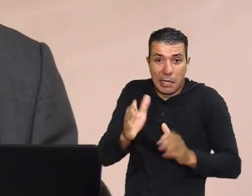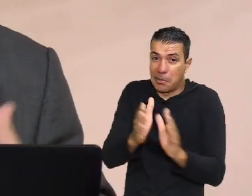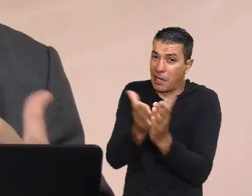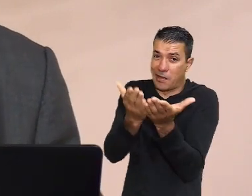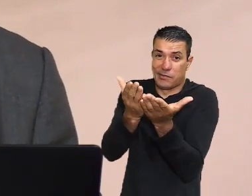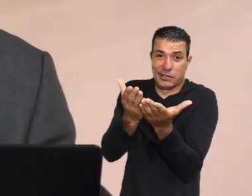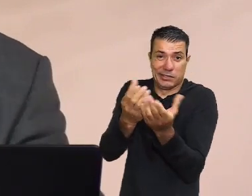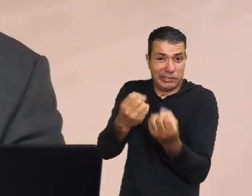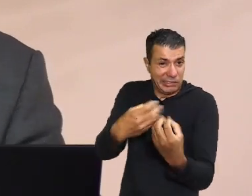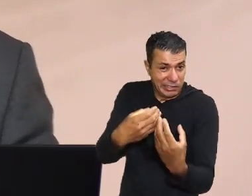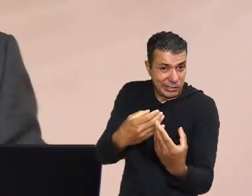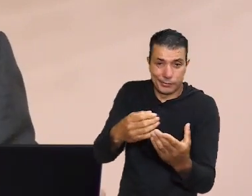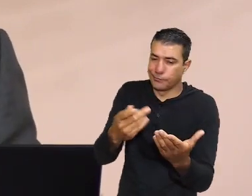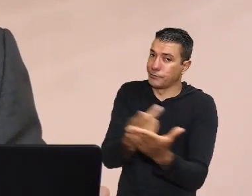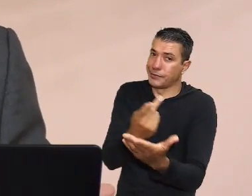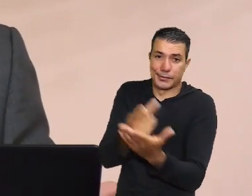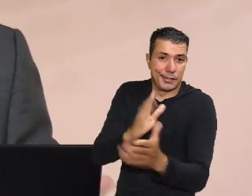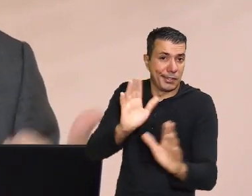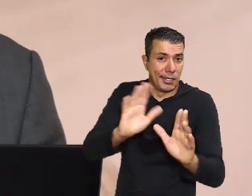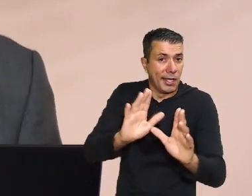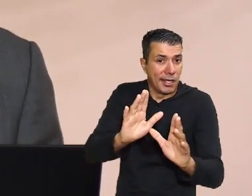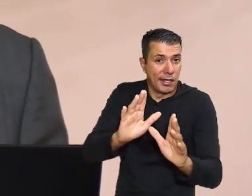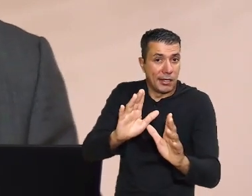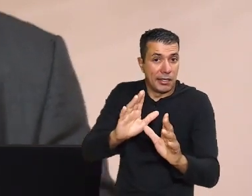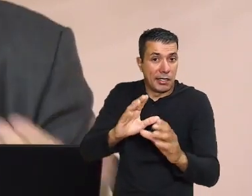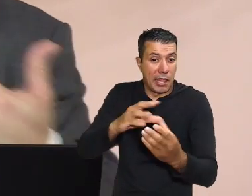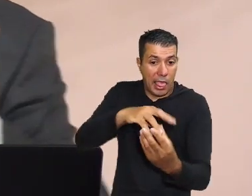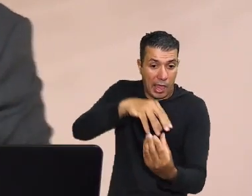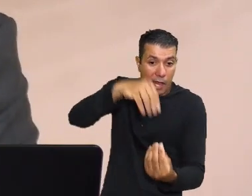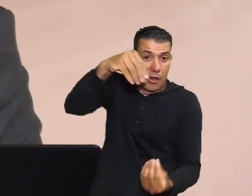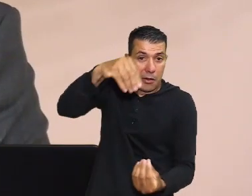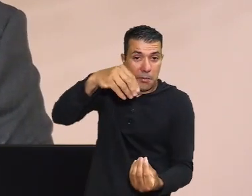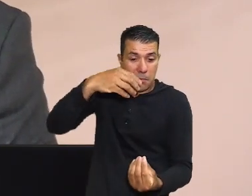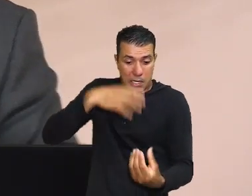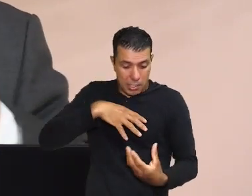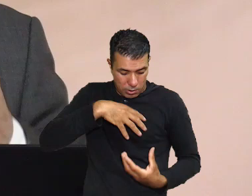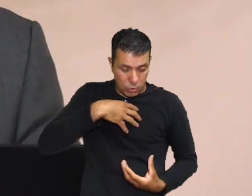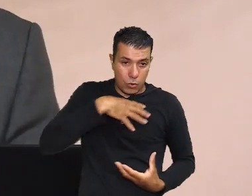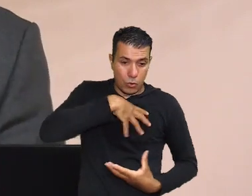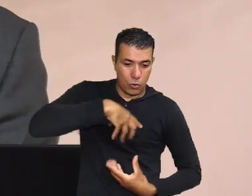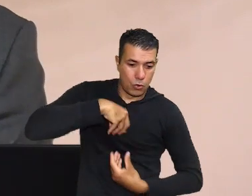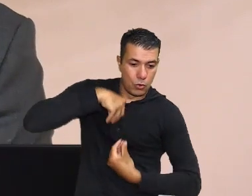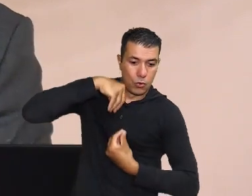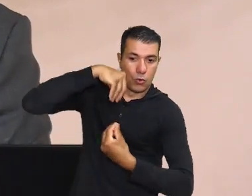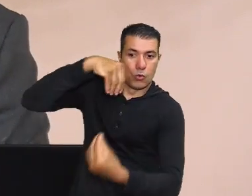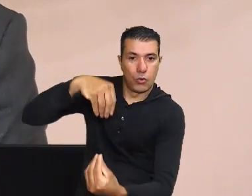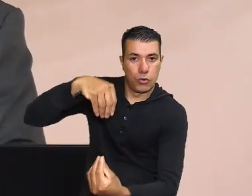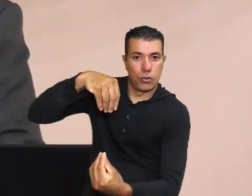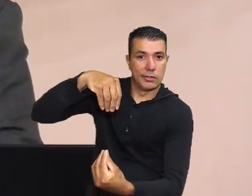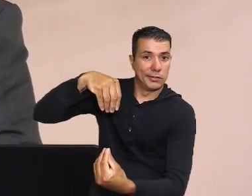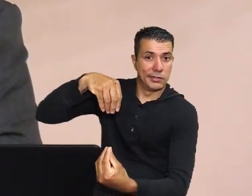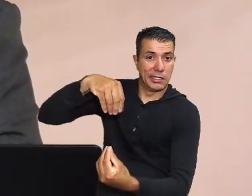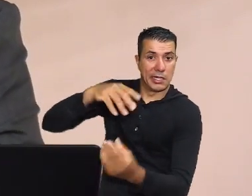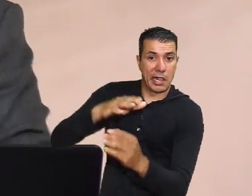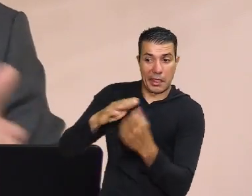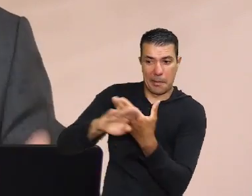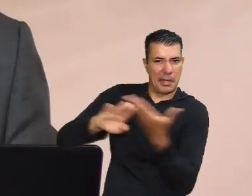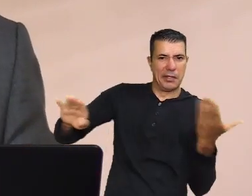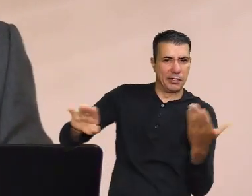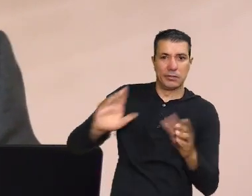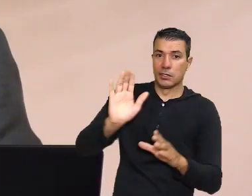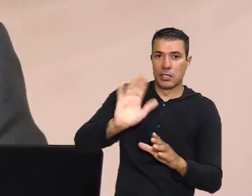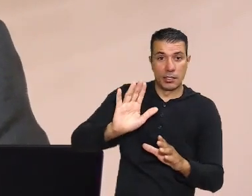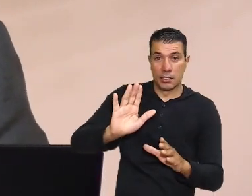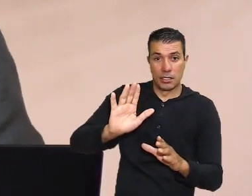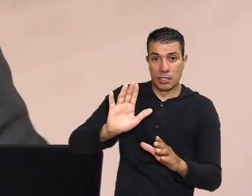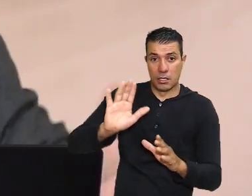ensinamento mostrando que existe uma separação da alma e do corpo. Eu sou uma alma, eu sou o ser humano completo, ele está vivo, está em